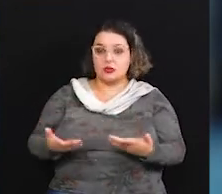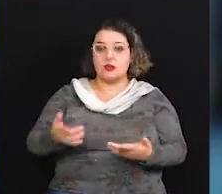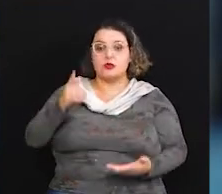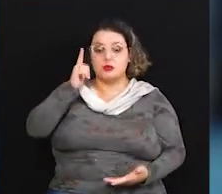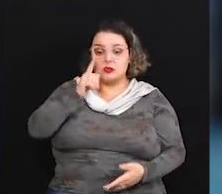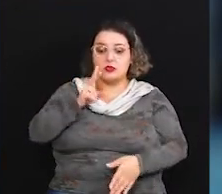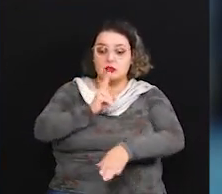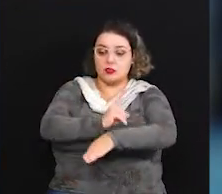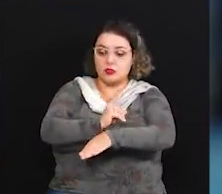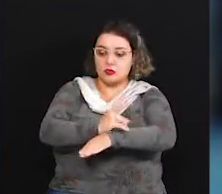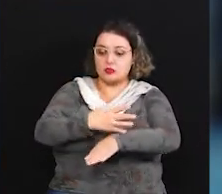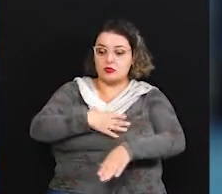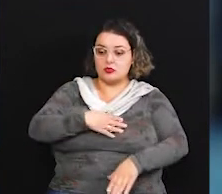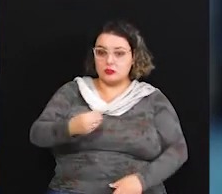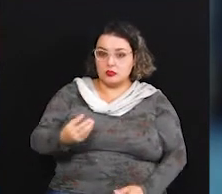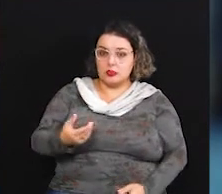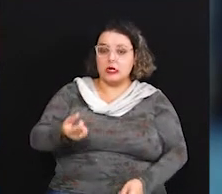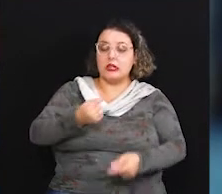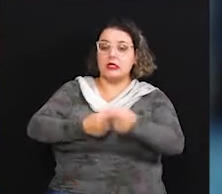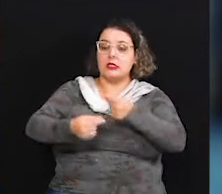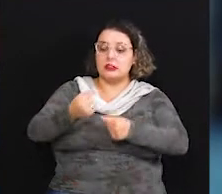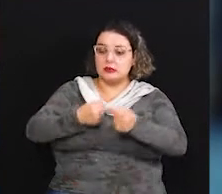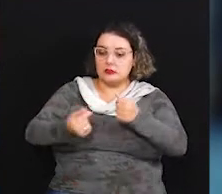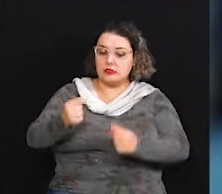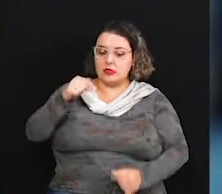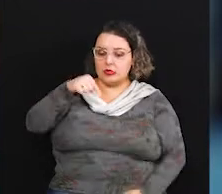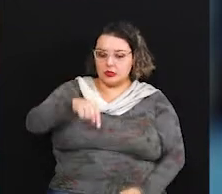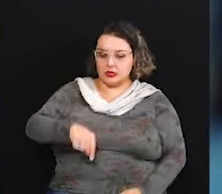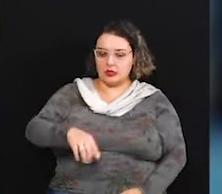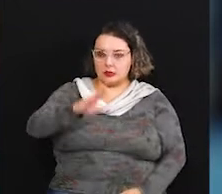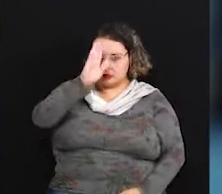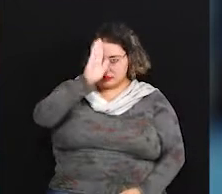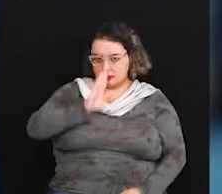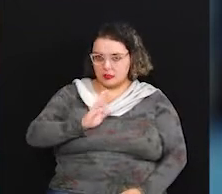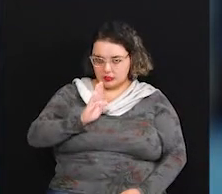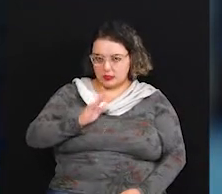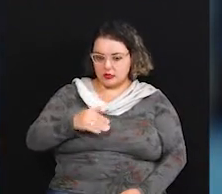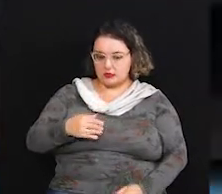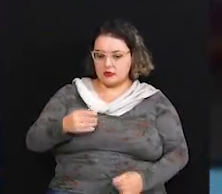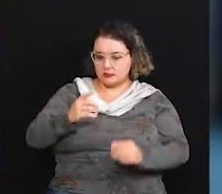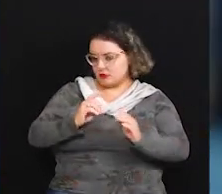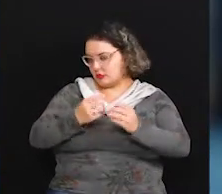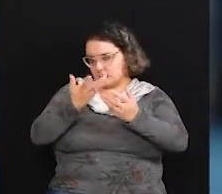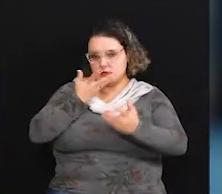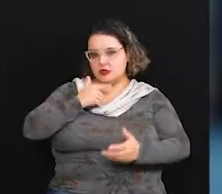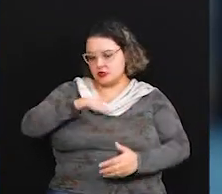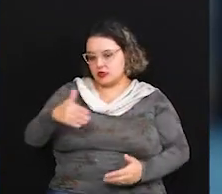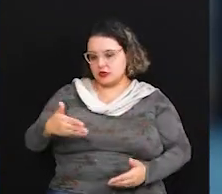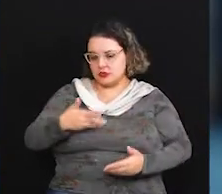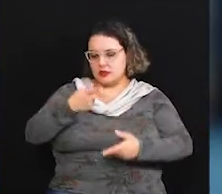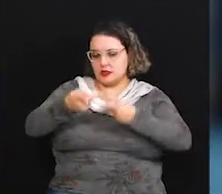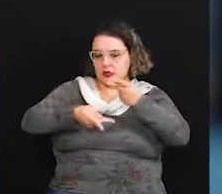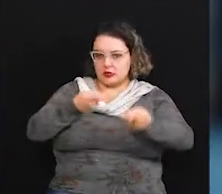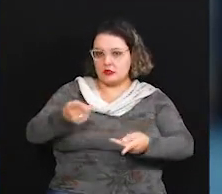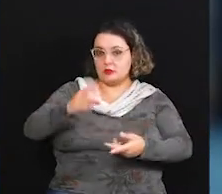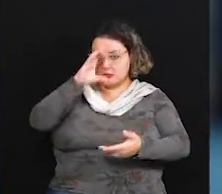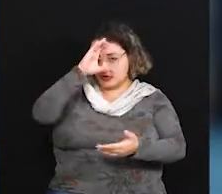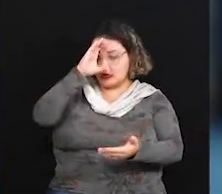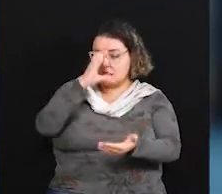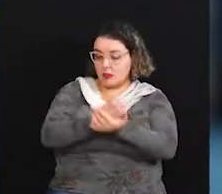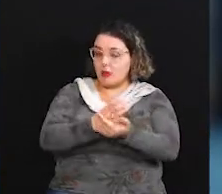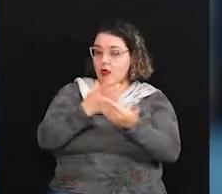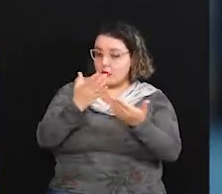dar conta dos filhos e também tem a questão financeira. Aqui é um espaço grátis que você deixa a sua criança e que você mesmo falou que já é um local